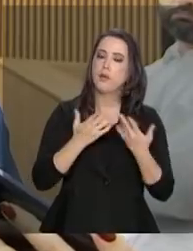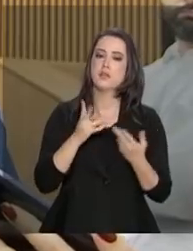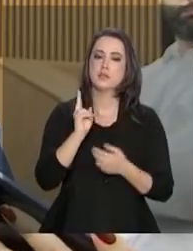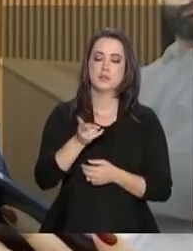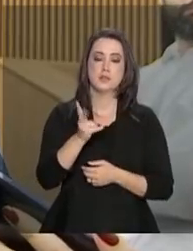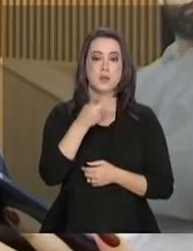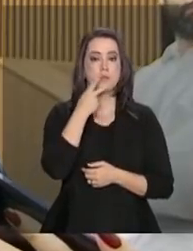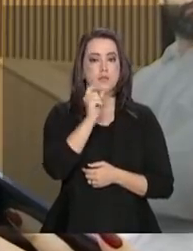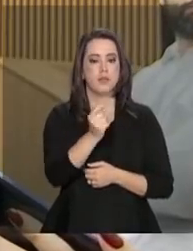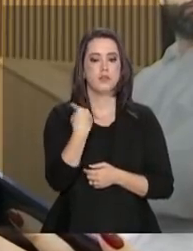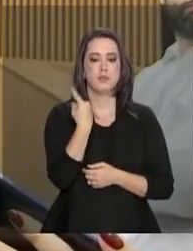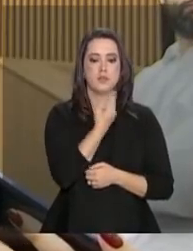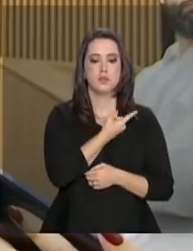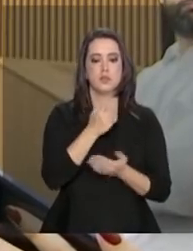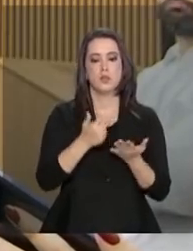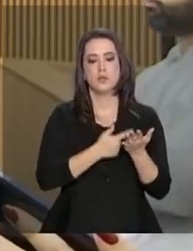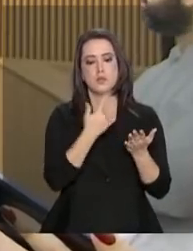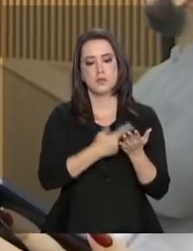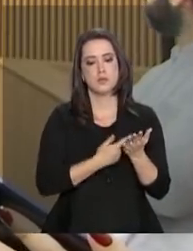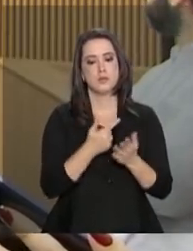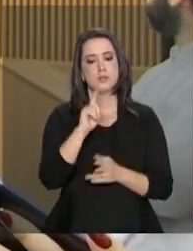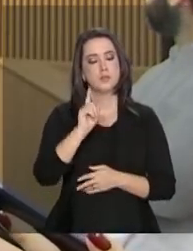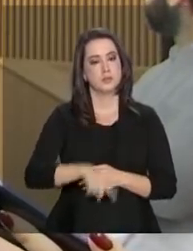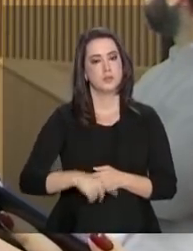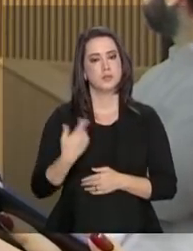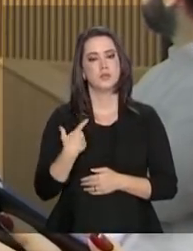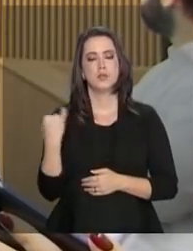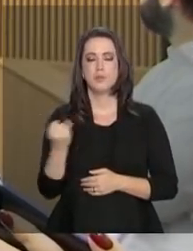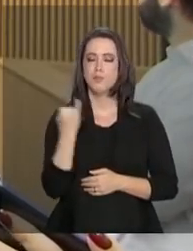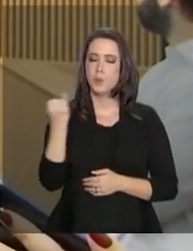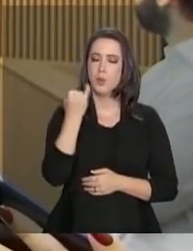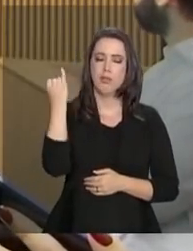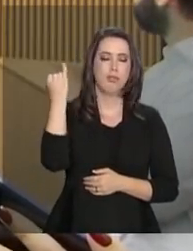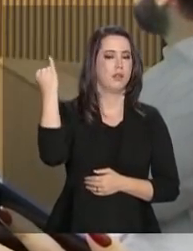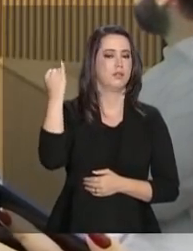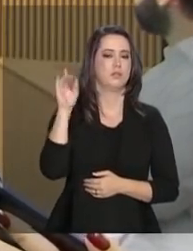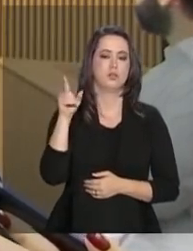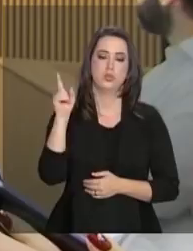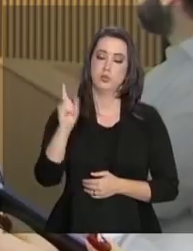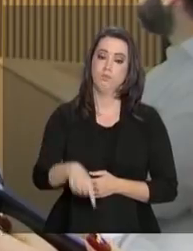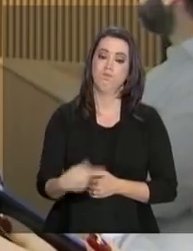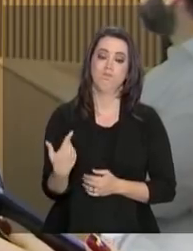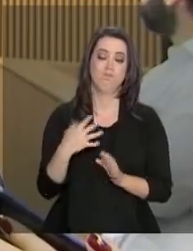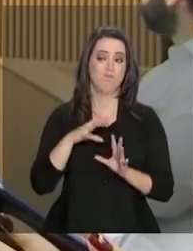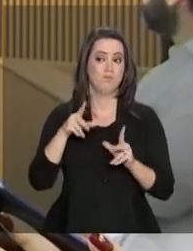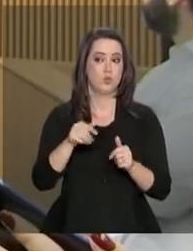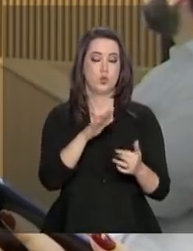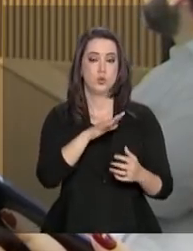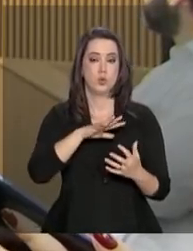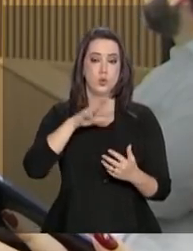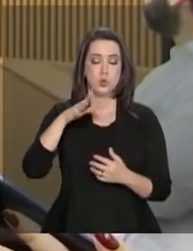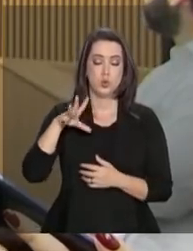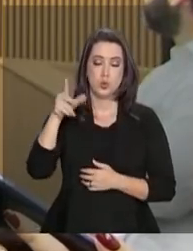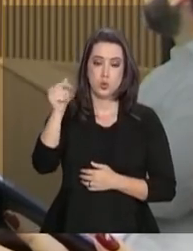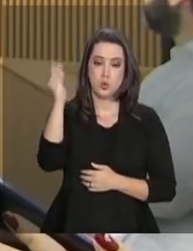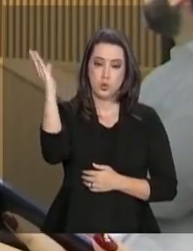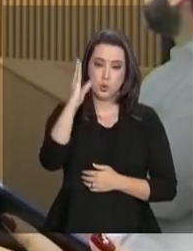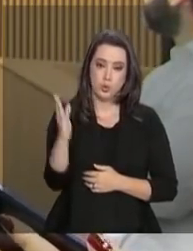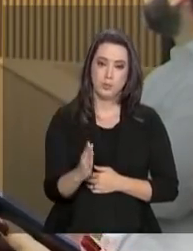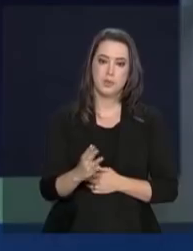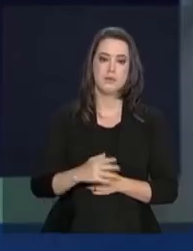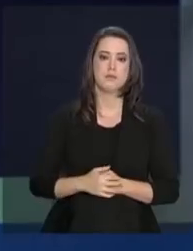a capa do nosso livro e que é o valor de todos os brasileiros de todas as regiões